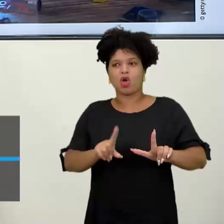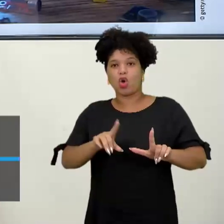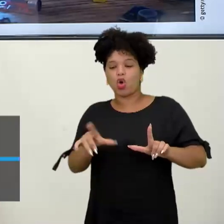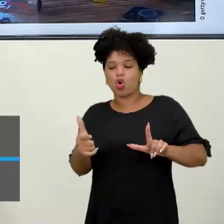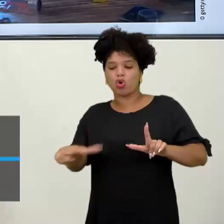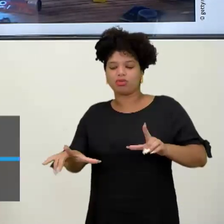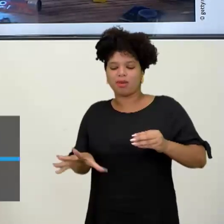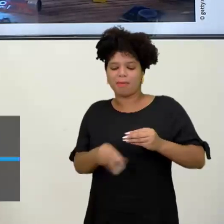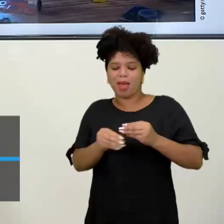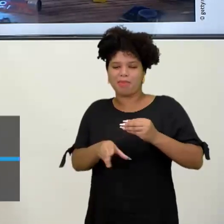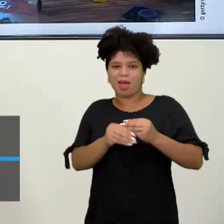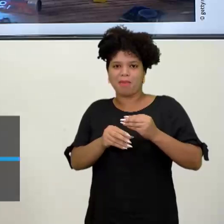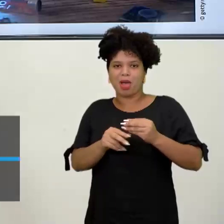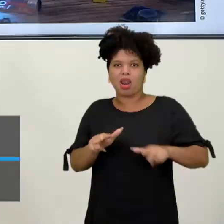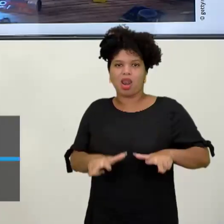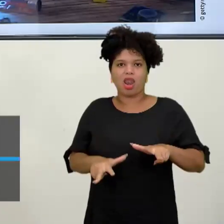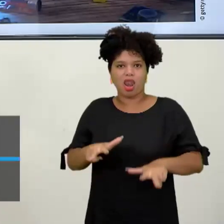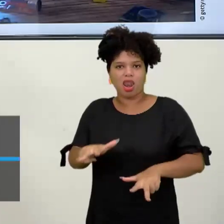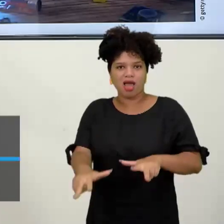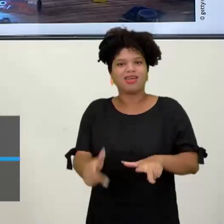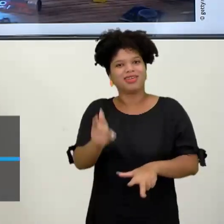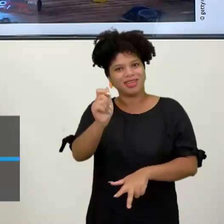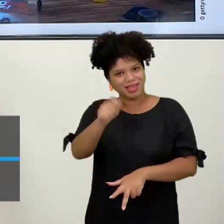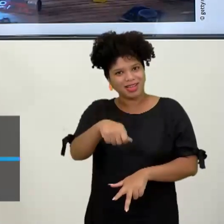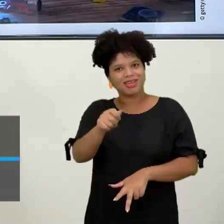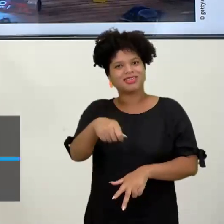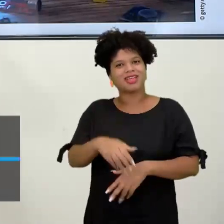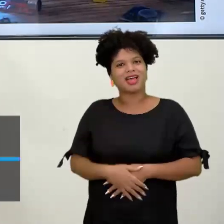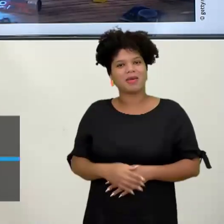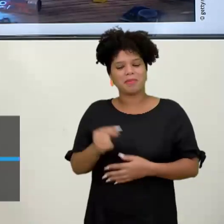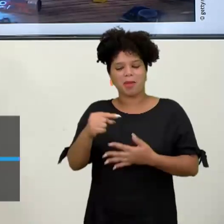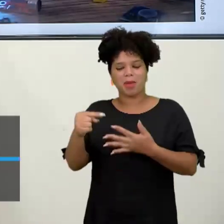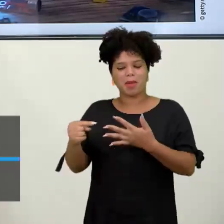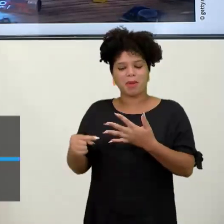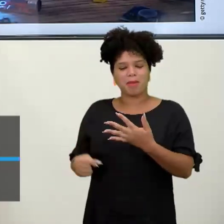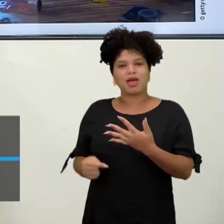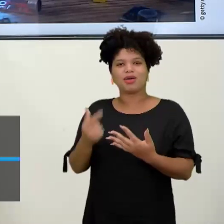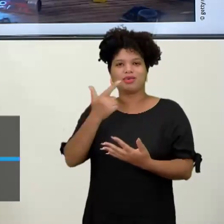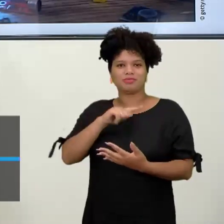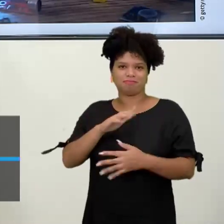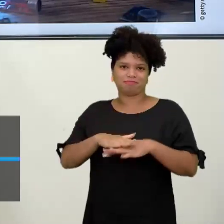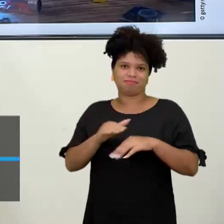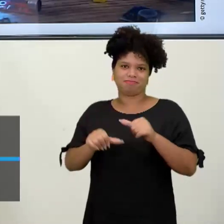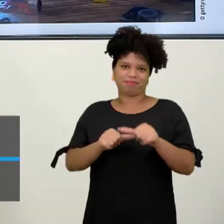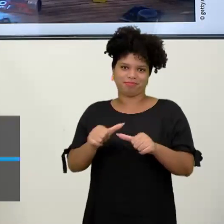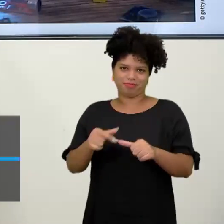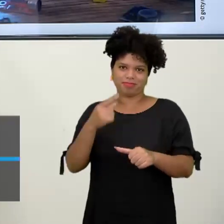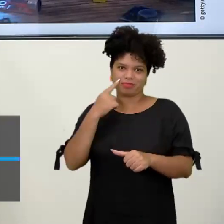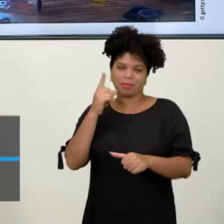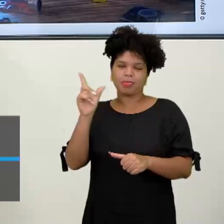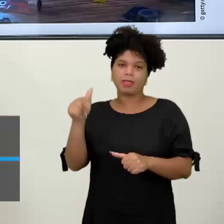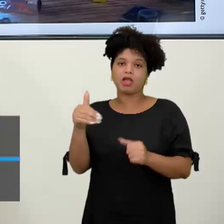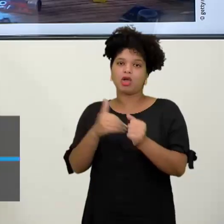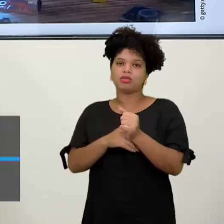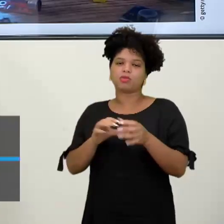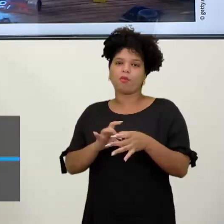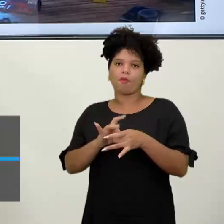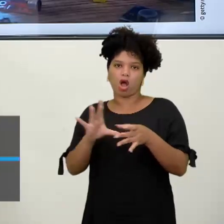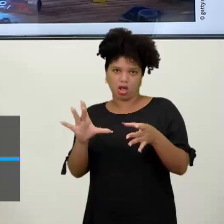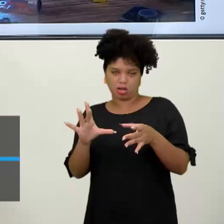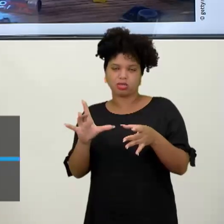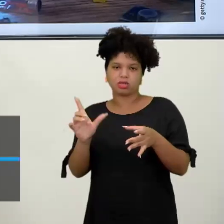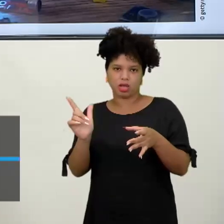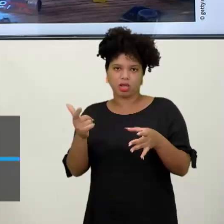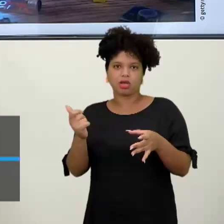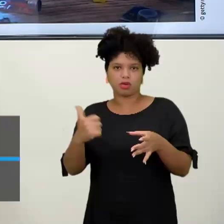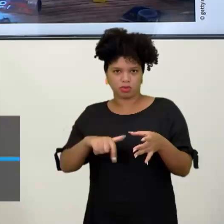adicionar certas funções e certas coisas no Linux. Eu quero fazer isso, aquilo. Você consegue. Então, código aberto significa que ele pode ser,